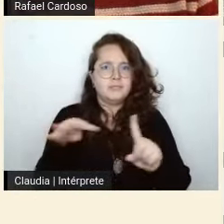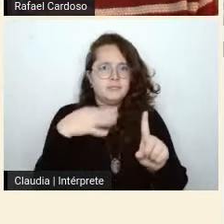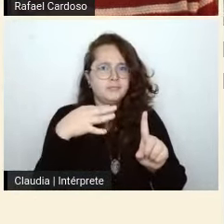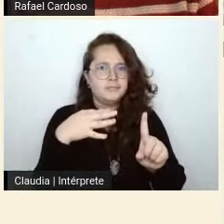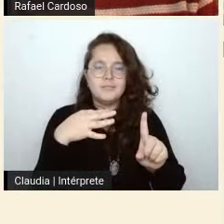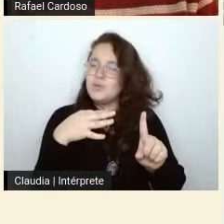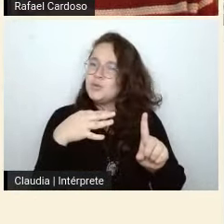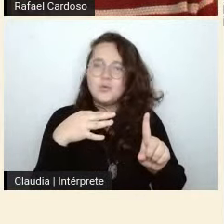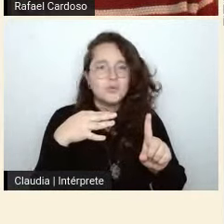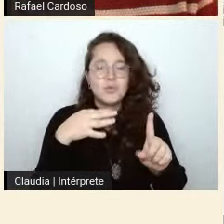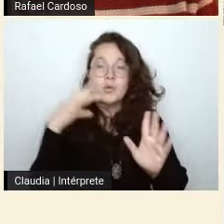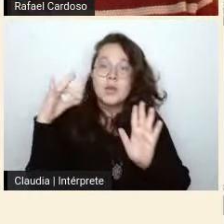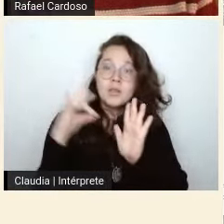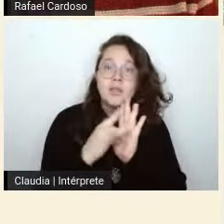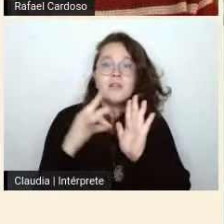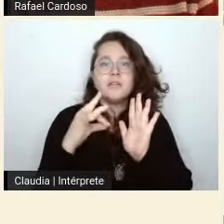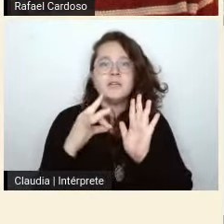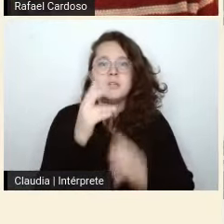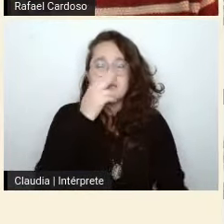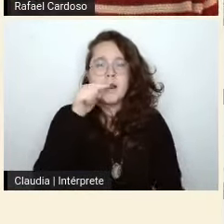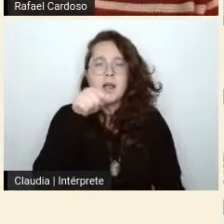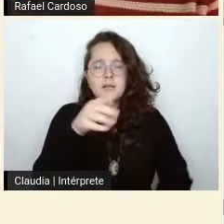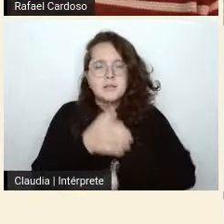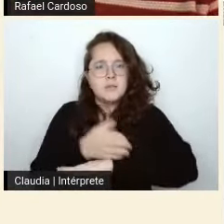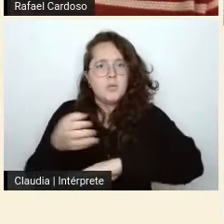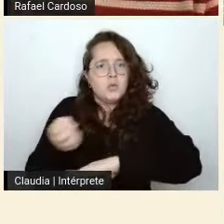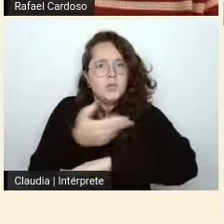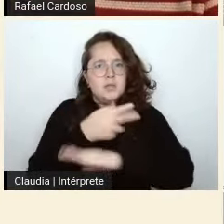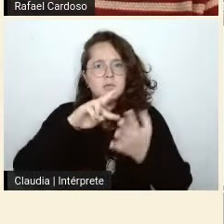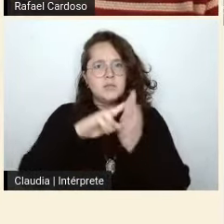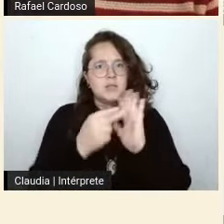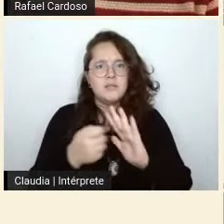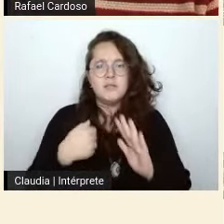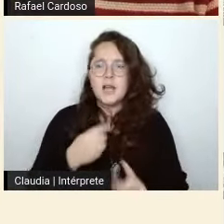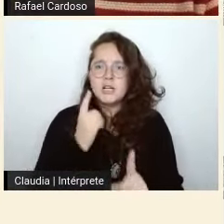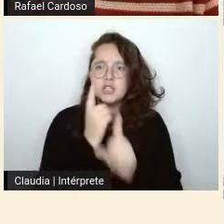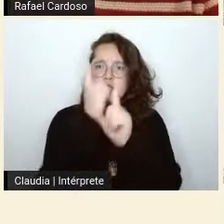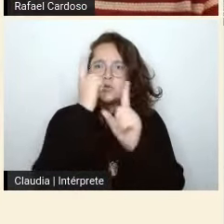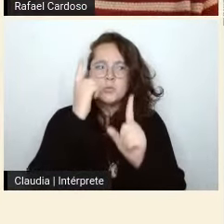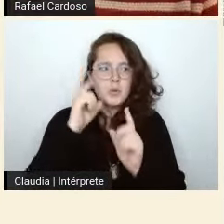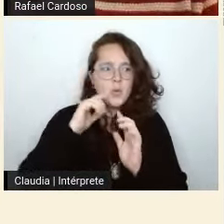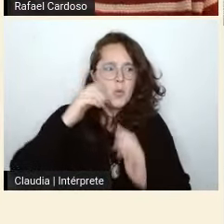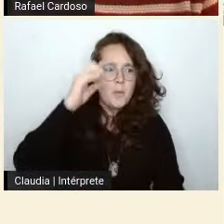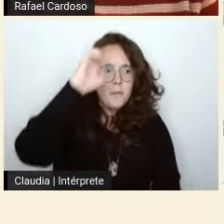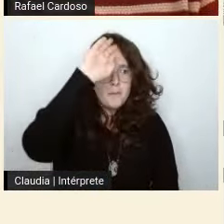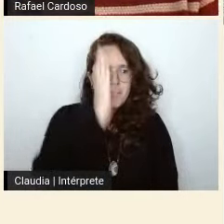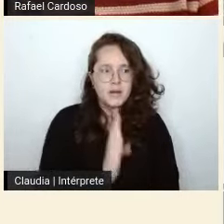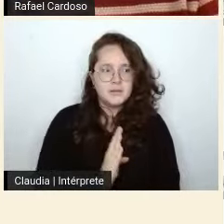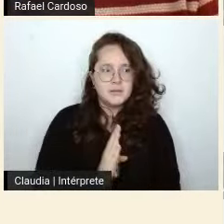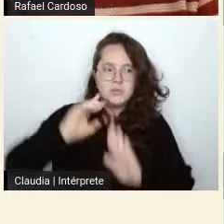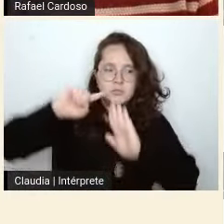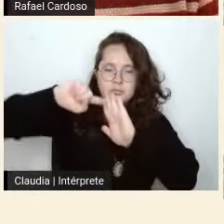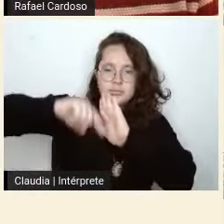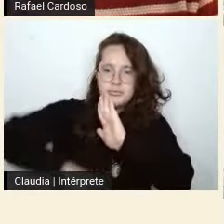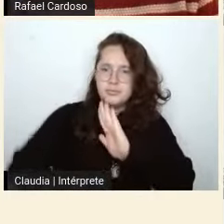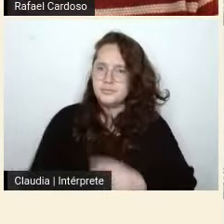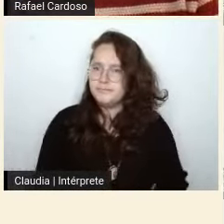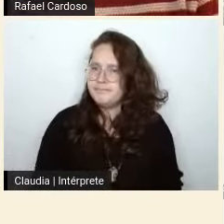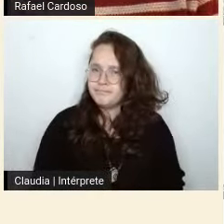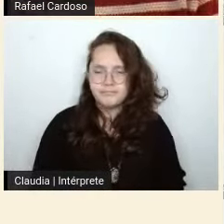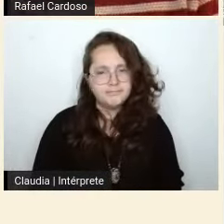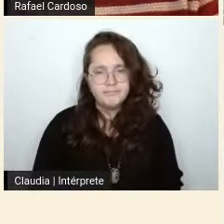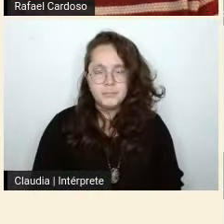famigerada descoberta do Brasil profundo. Que essa alegação é falsa é facílimo de demonstrar por